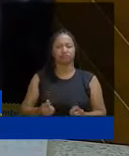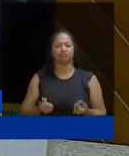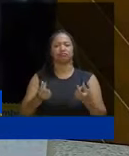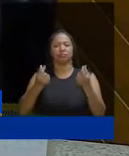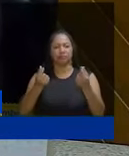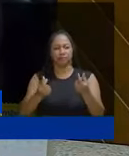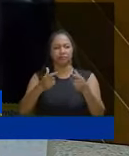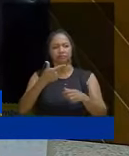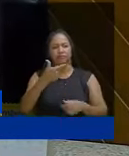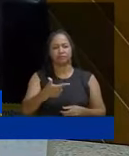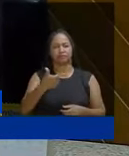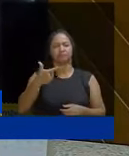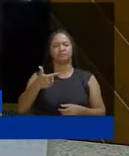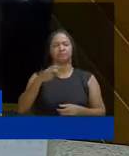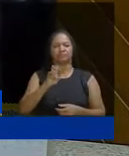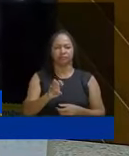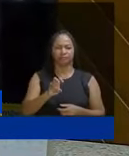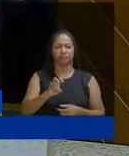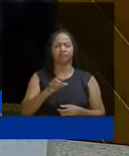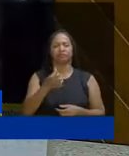as quantias de R$